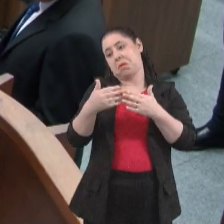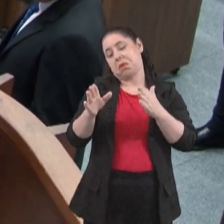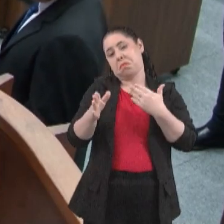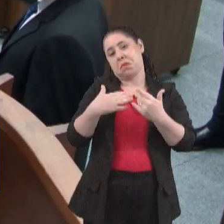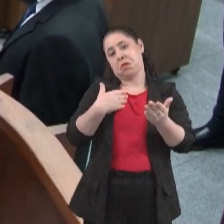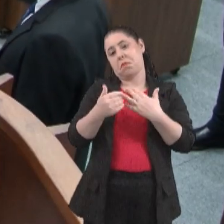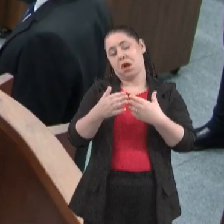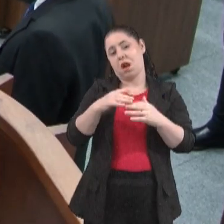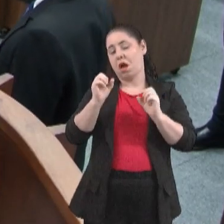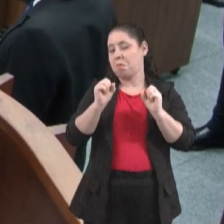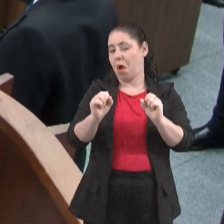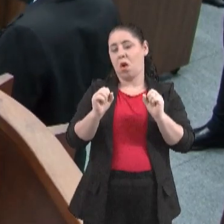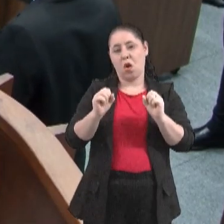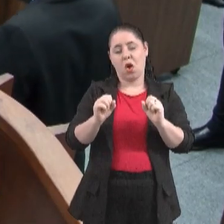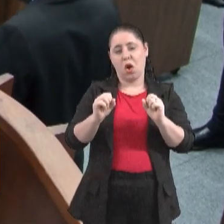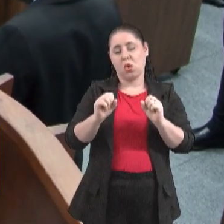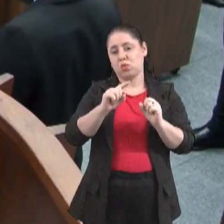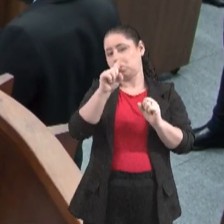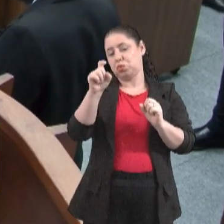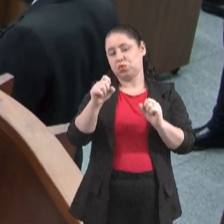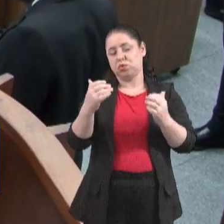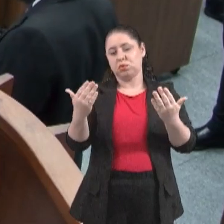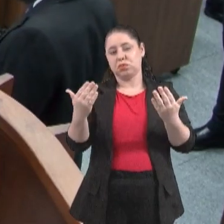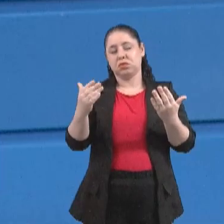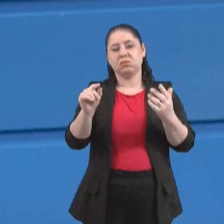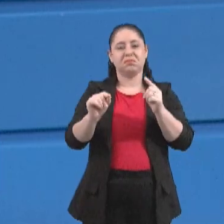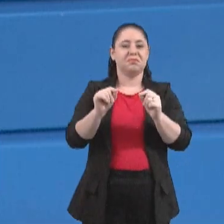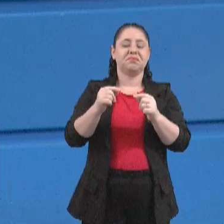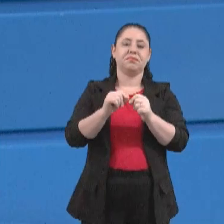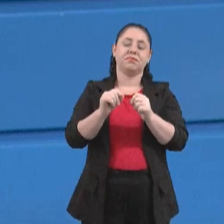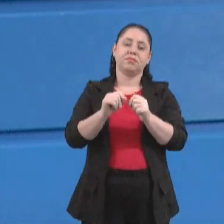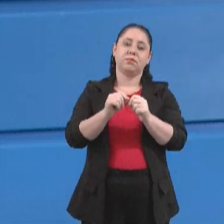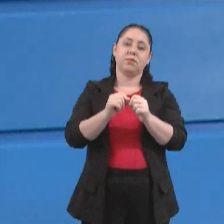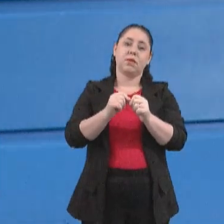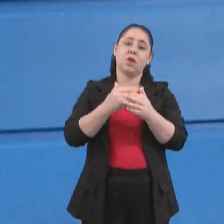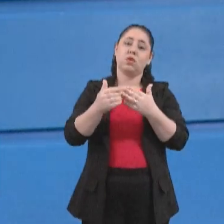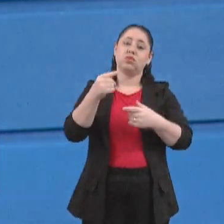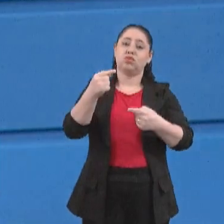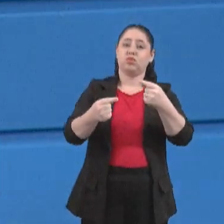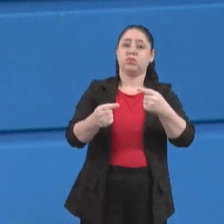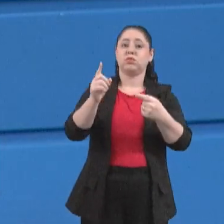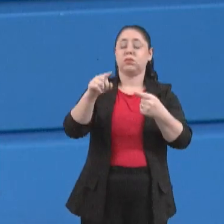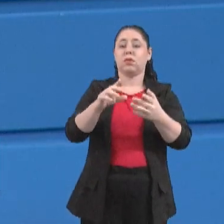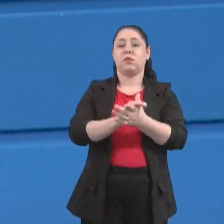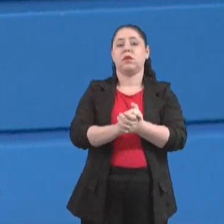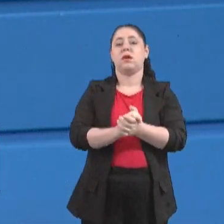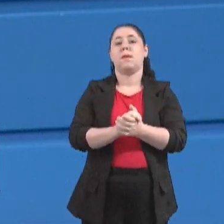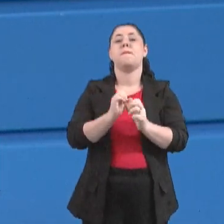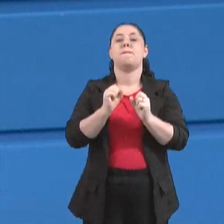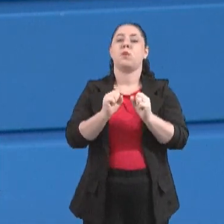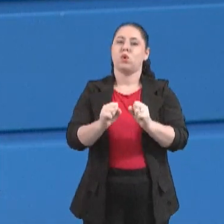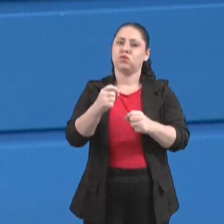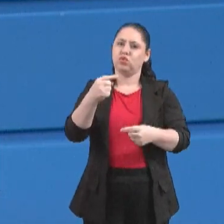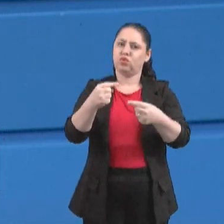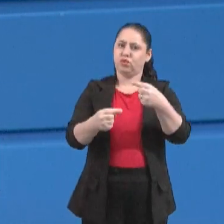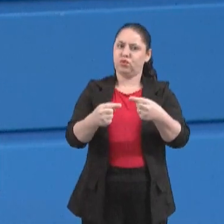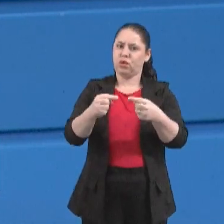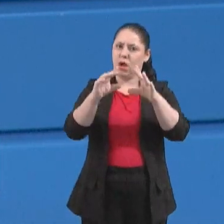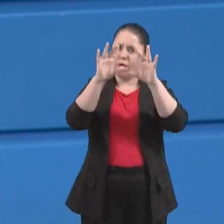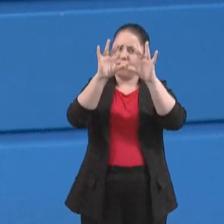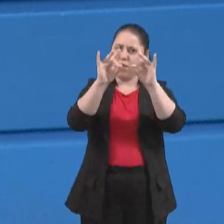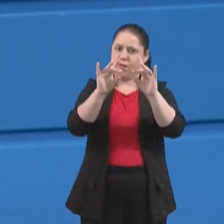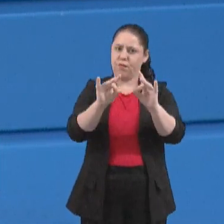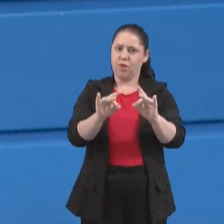aberto essa prerrogativa, nós fazermos esse debate para que se possa estabelecer